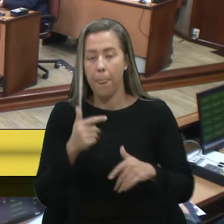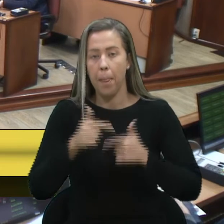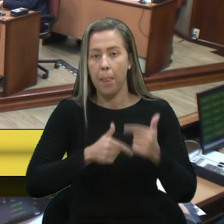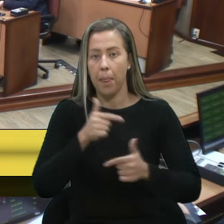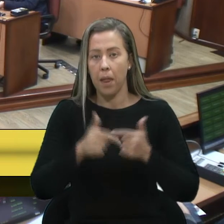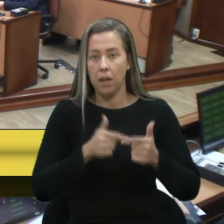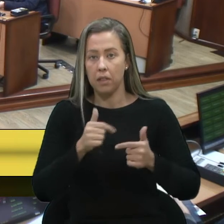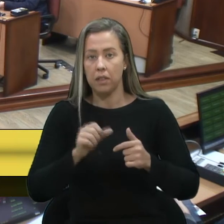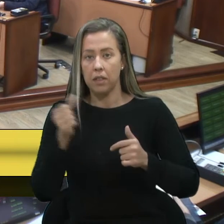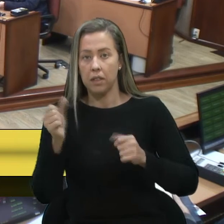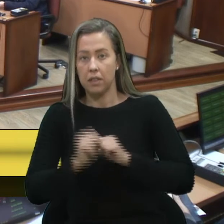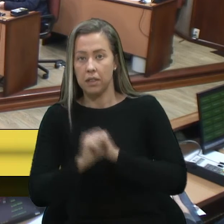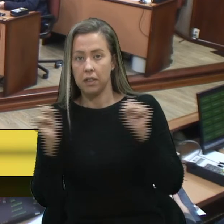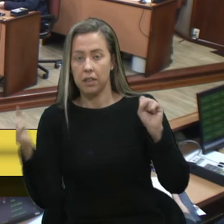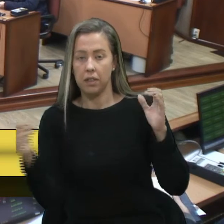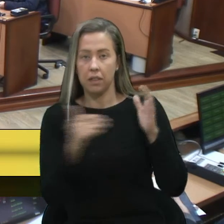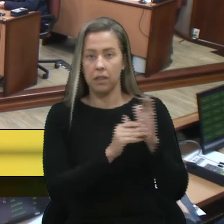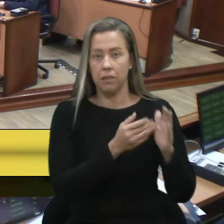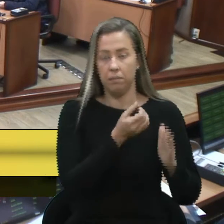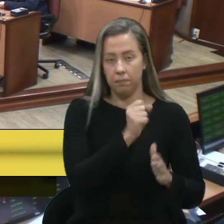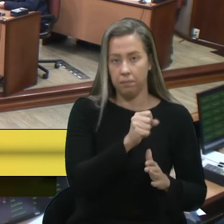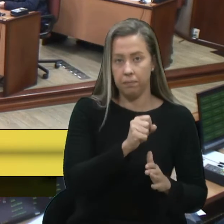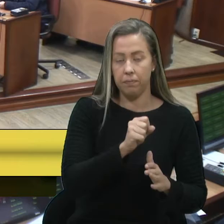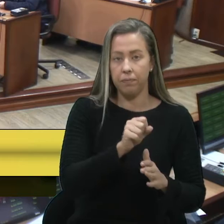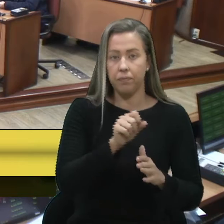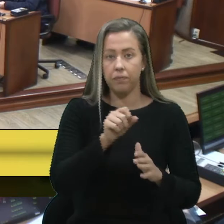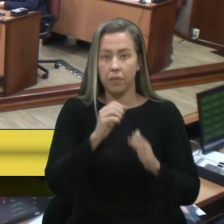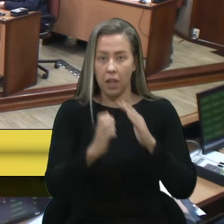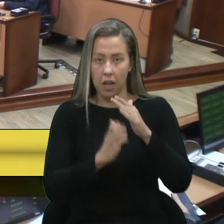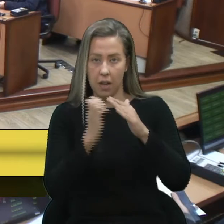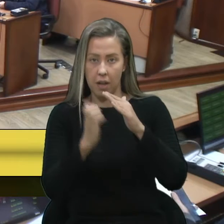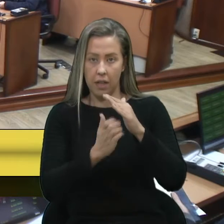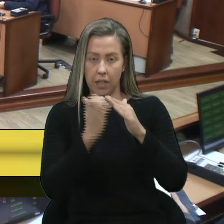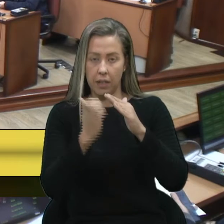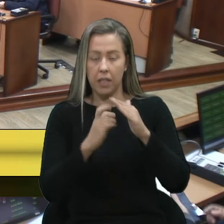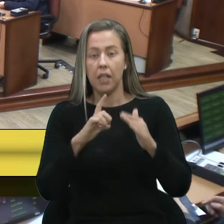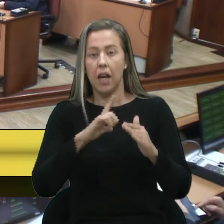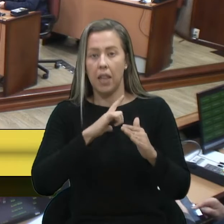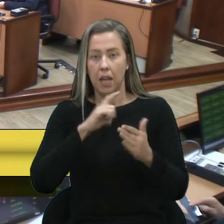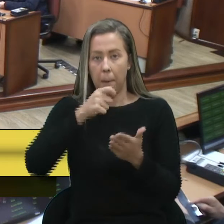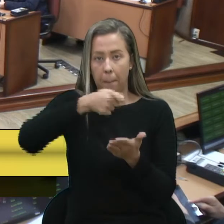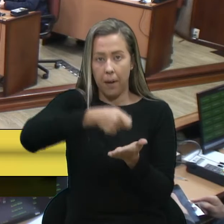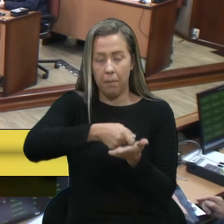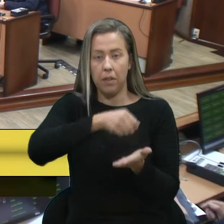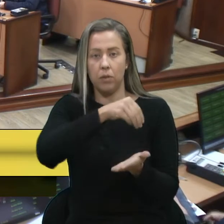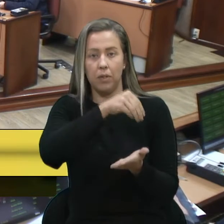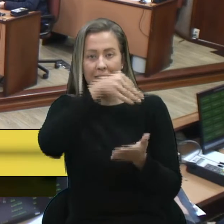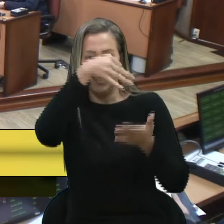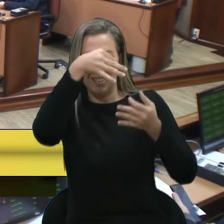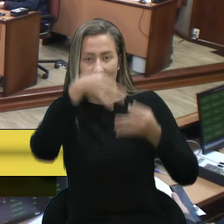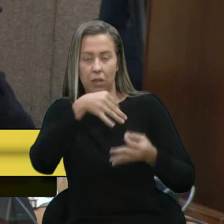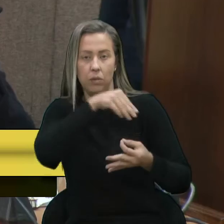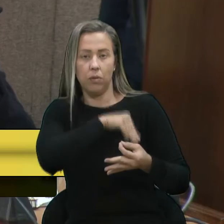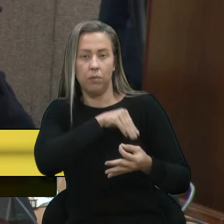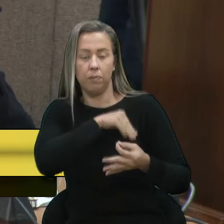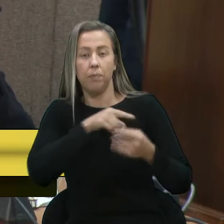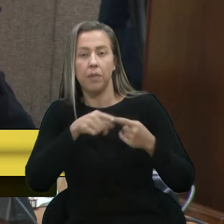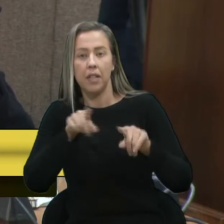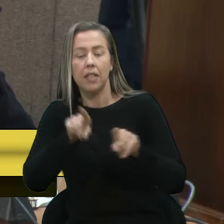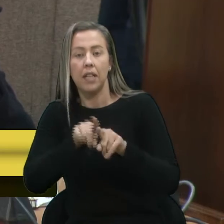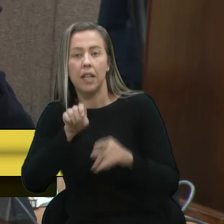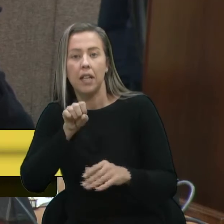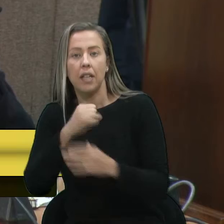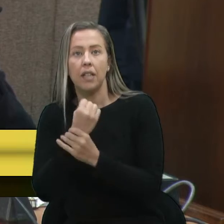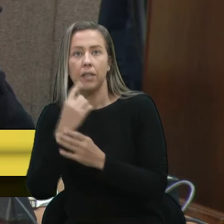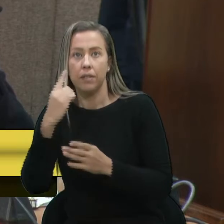trabalhando desde as 6 da manhã. Dentro das nossas empresas, tem o pagamento dos deveres, mas tem também a garantia